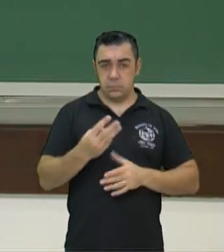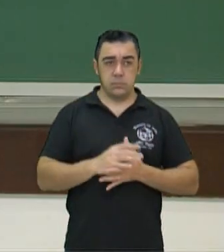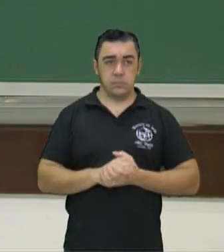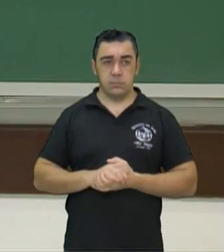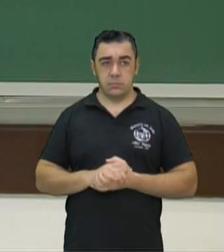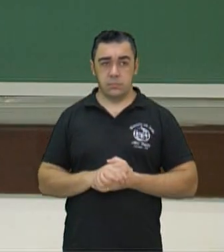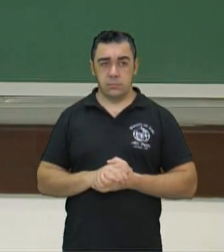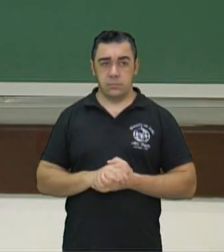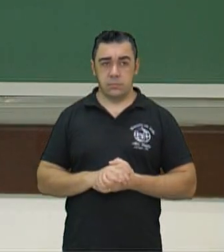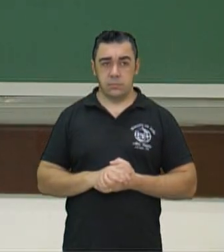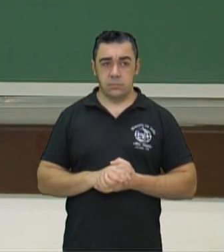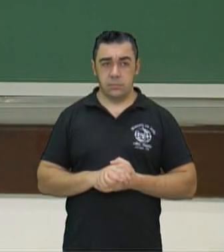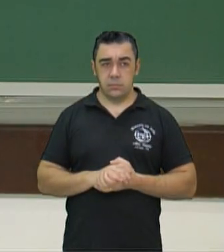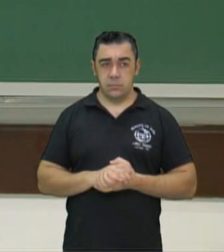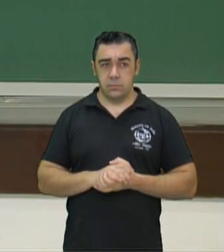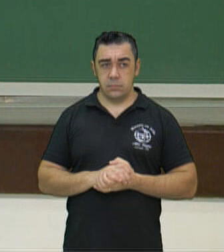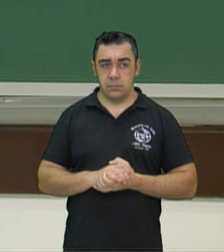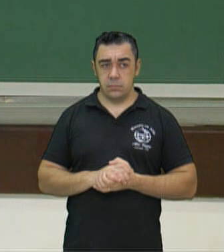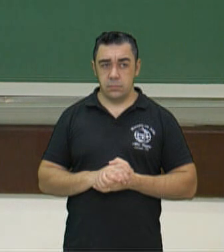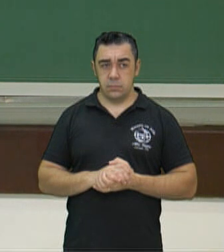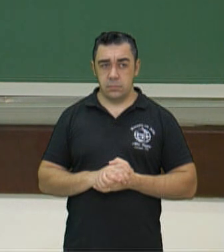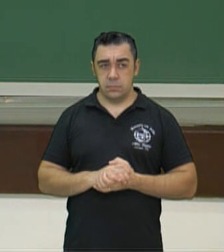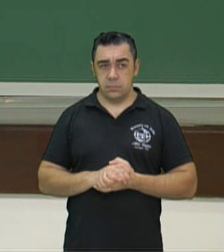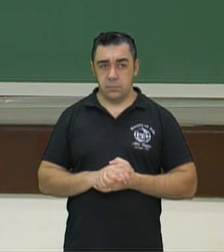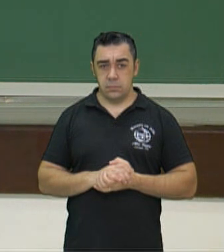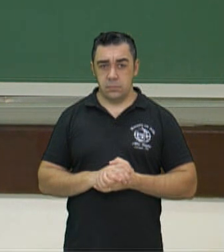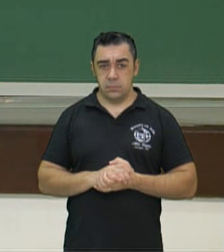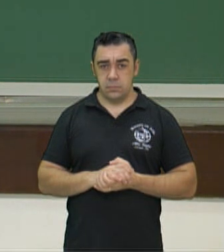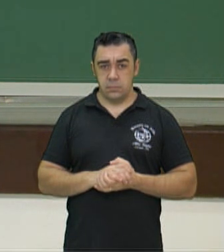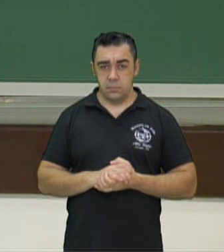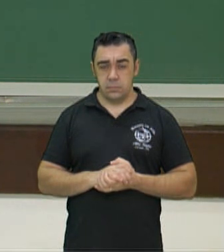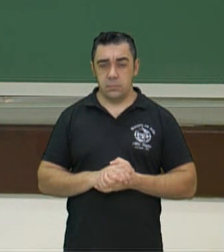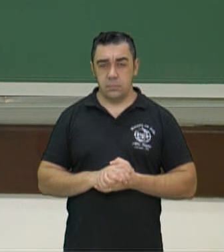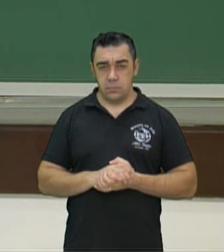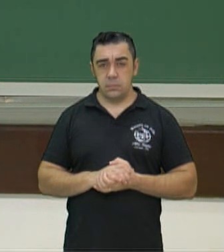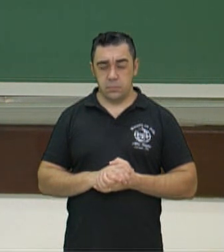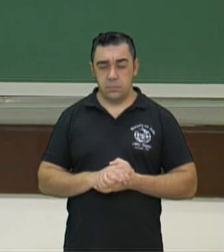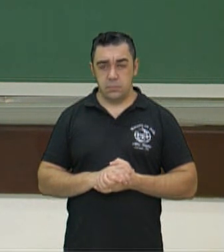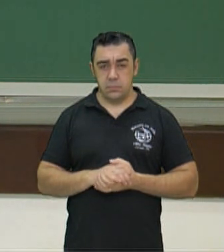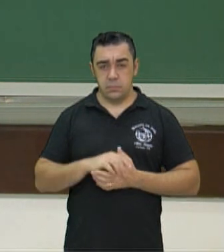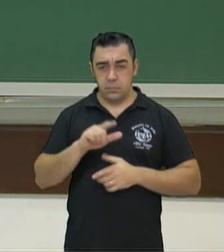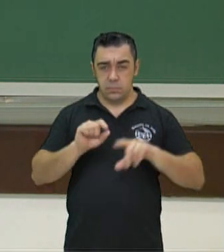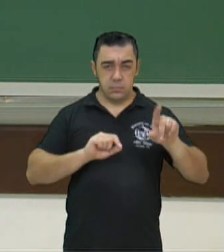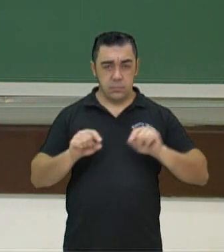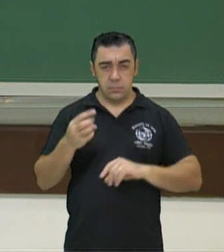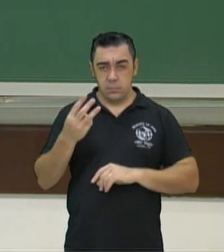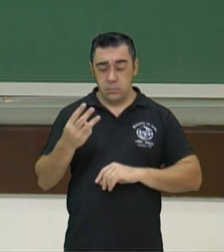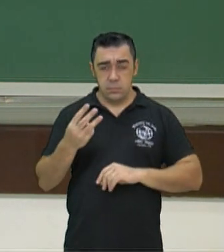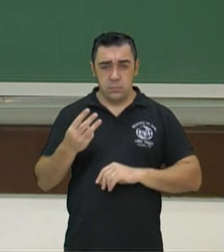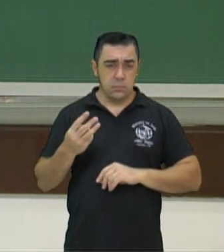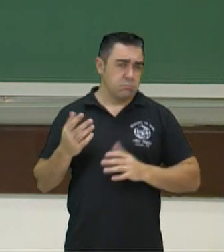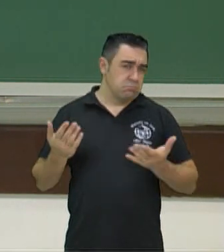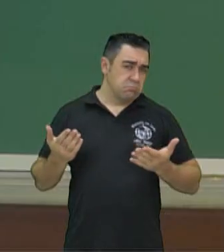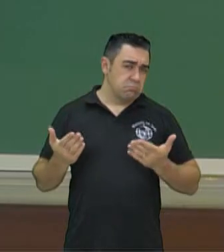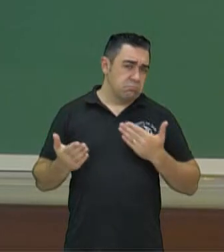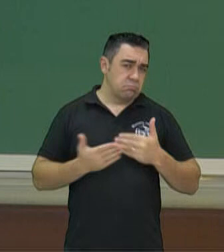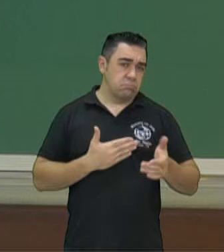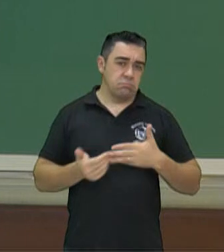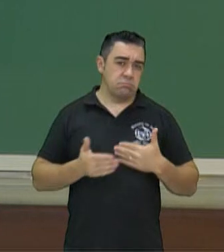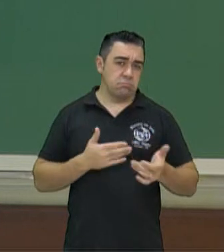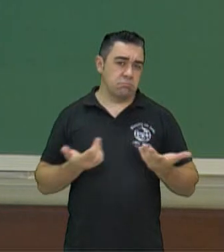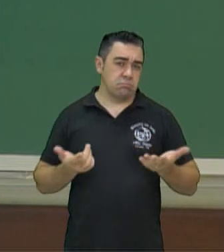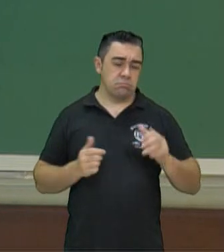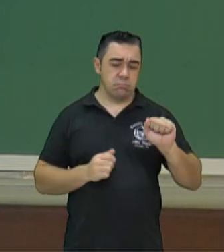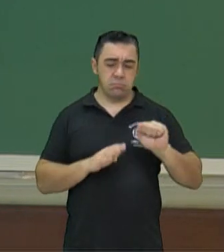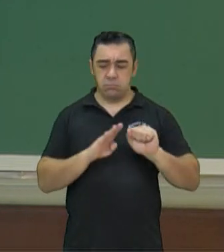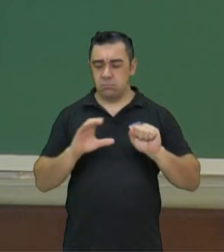em três grupos, três membros. Então, pensamos aqui, a ordem importa na hora